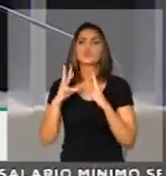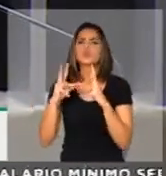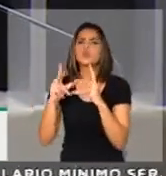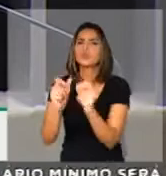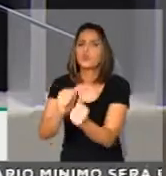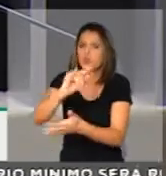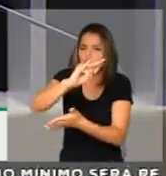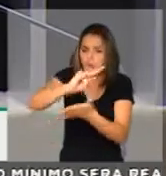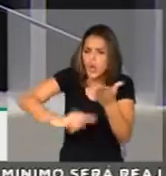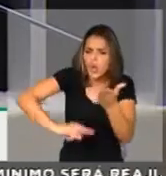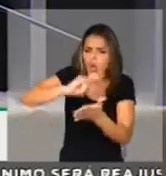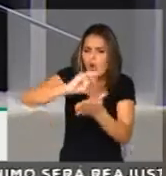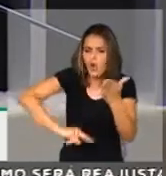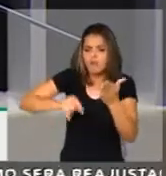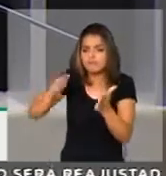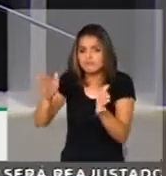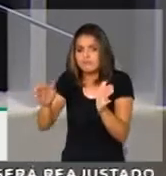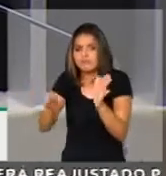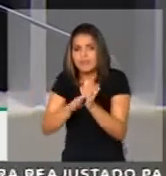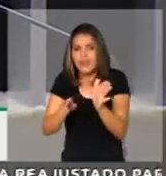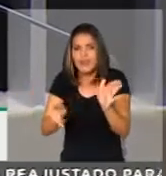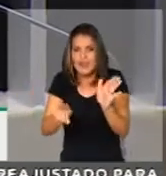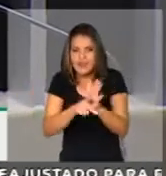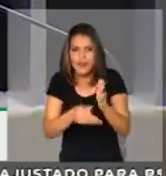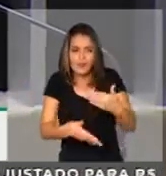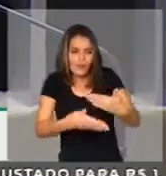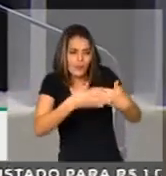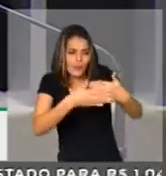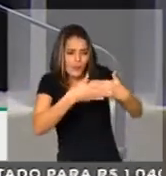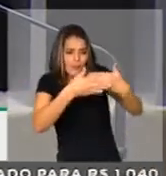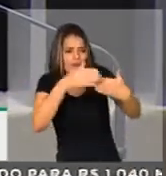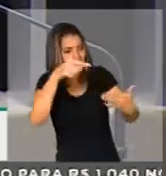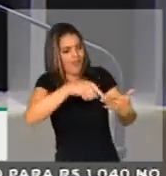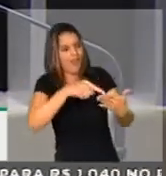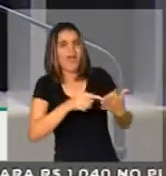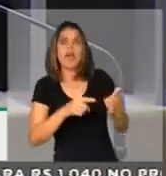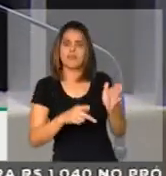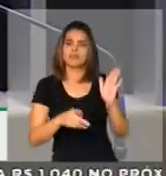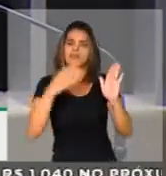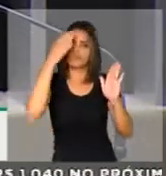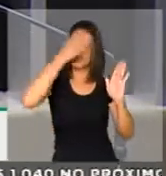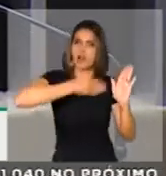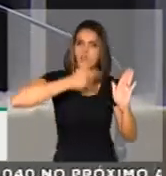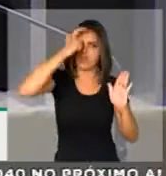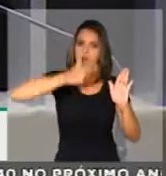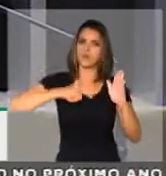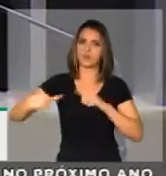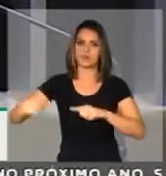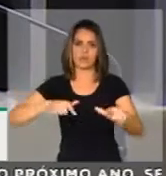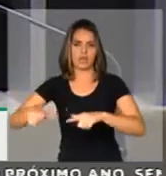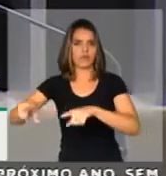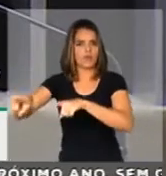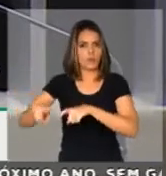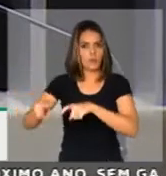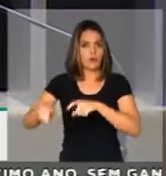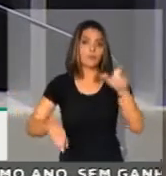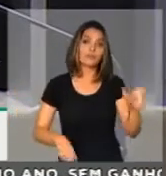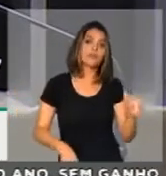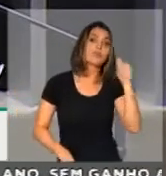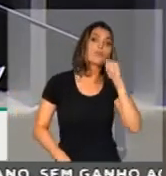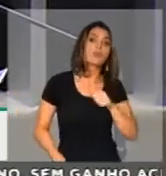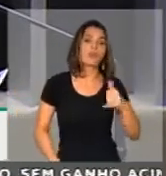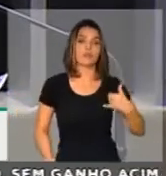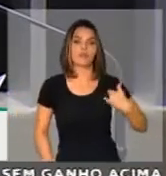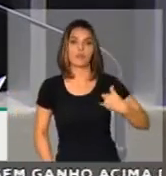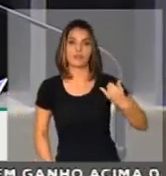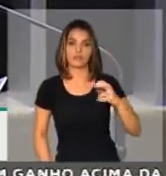que comprove que ela comprove a sua condição de trabalhadora rural ou de trabalhador rural. A mulher aos 55 anos e